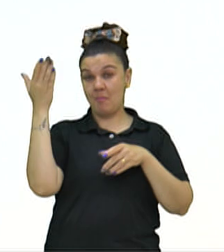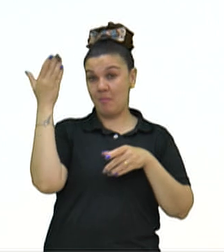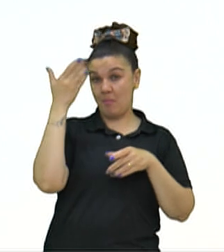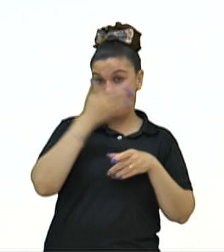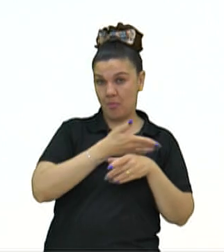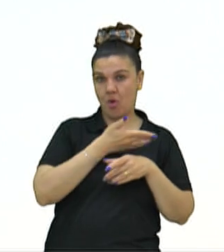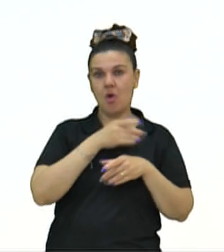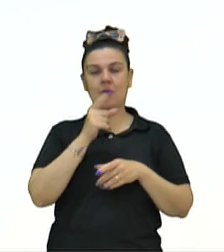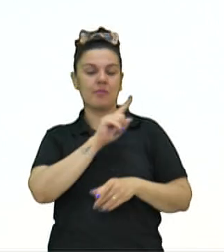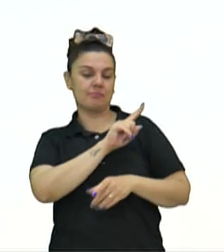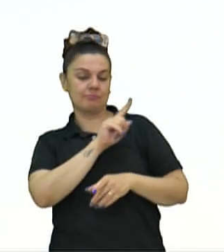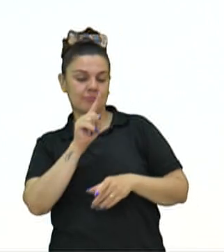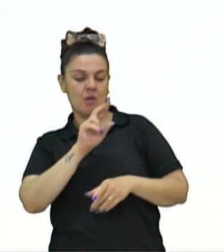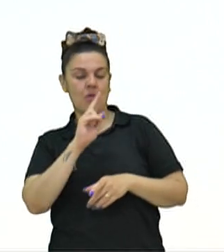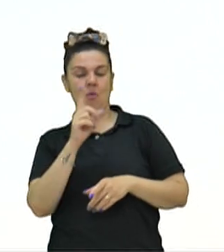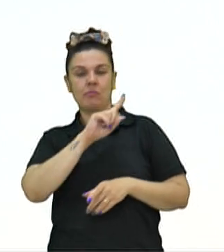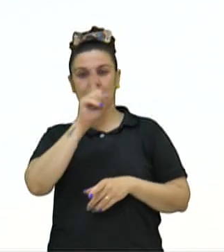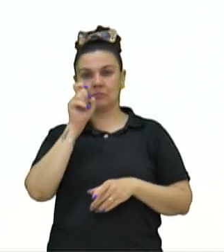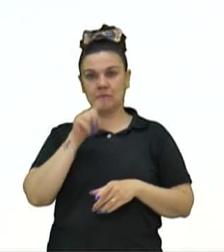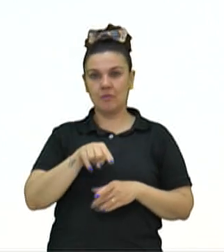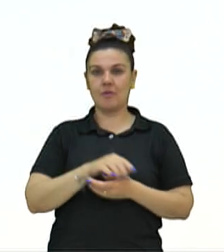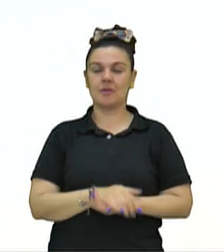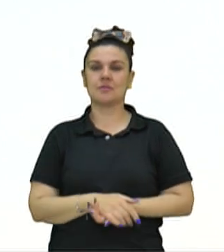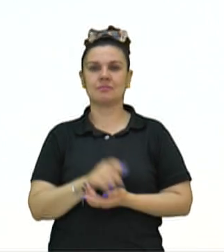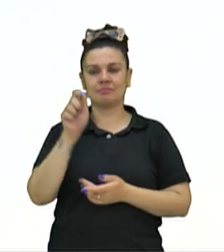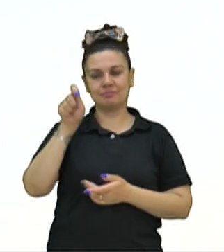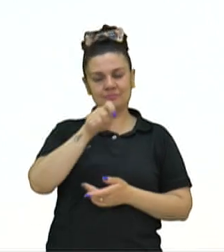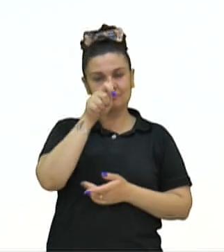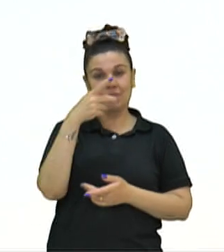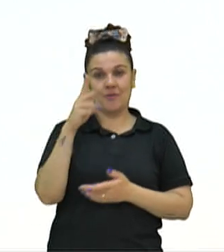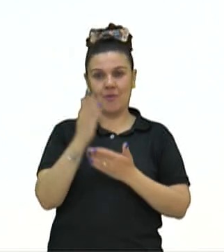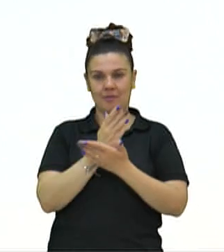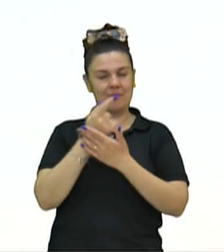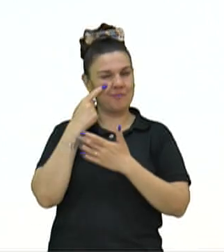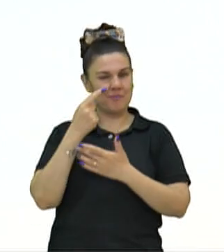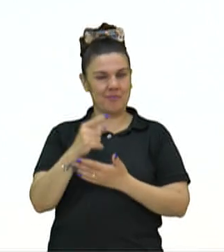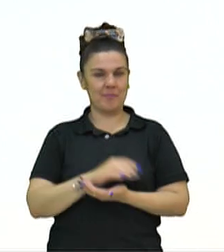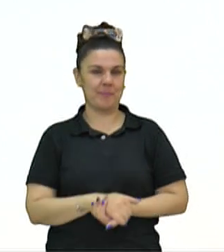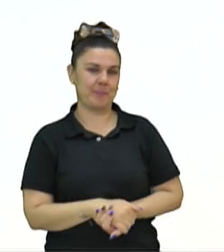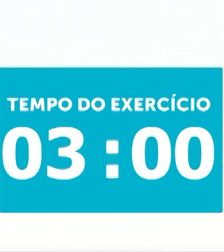está na negativa ou na interrogativa? Marca aí no teu caderno. Vamos ver.